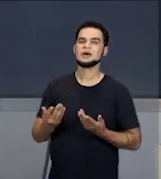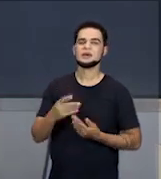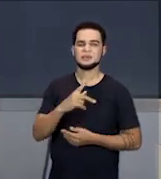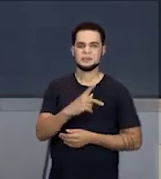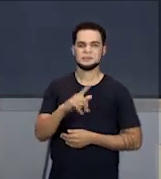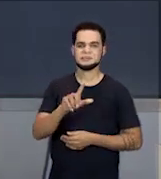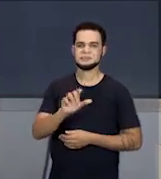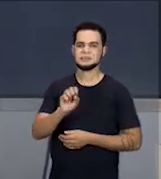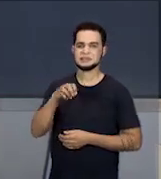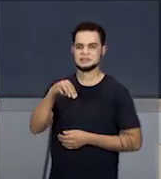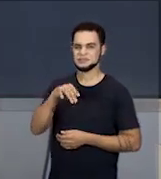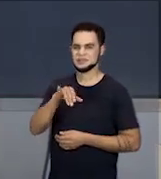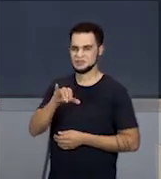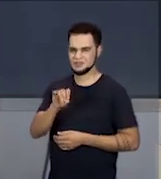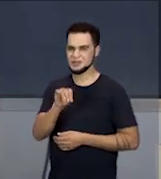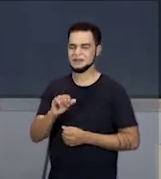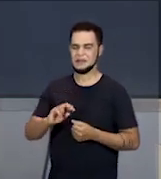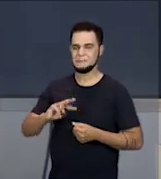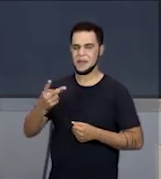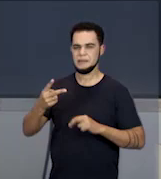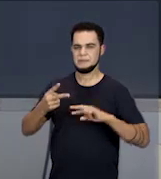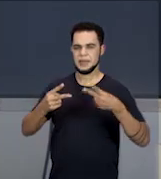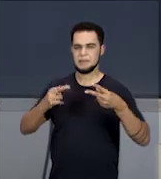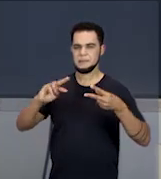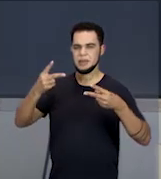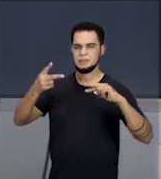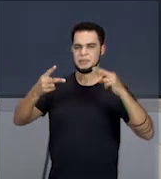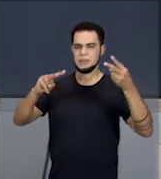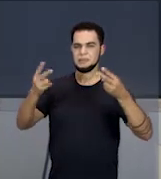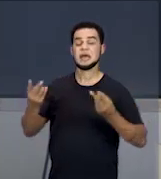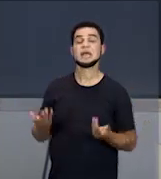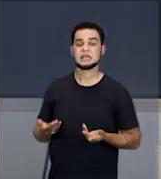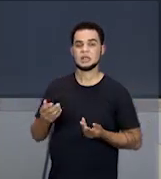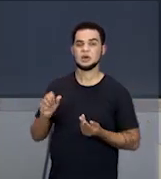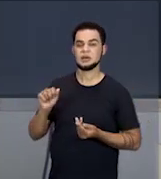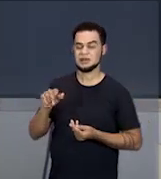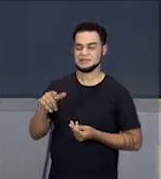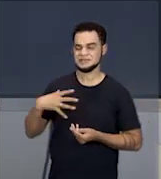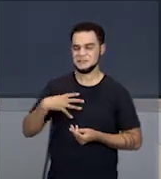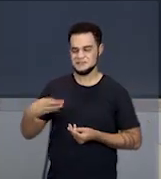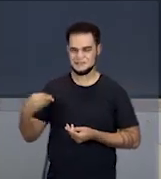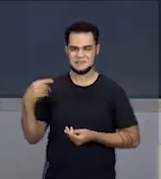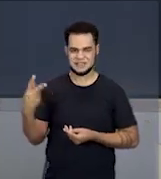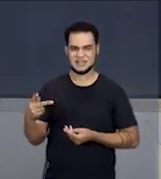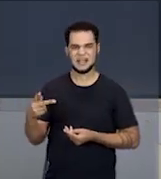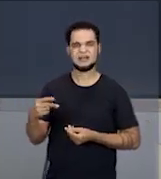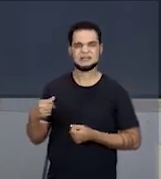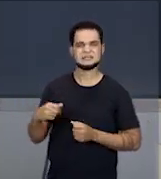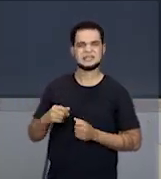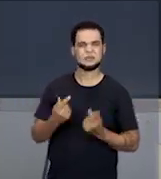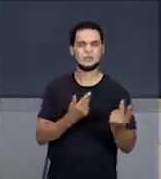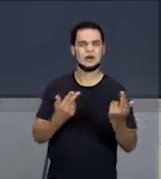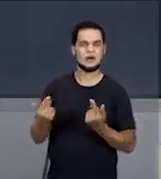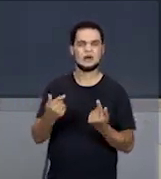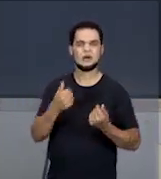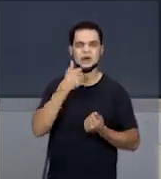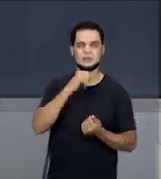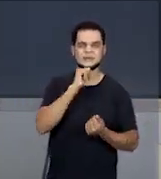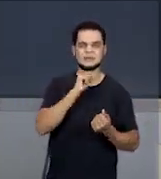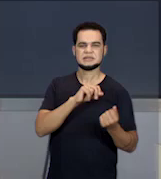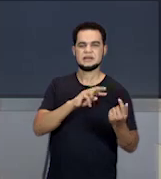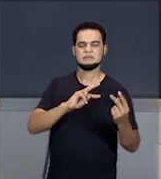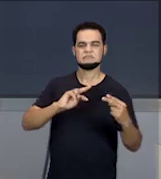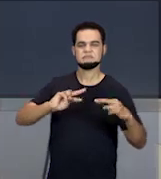e, consequentemente, as células filhas, as bactérias filhas aí vão ser idênticas à bactéria mãe. Nesse tipo